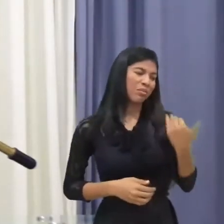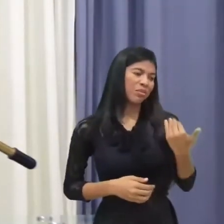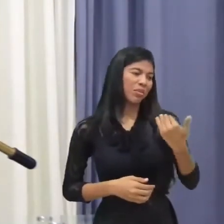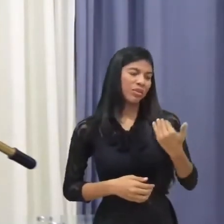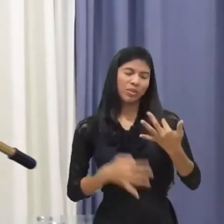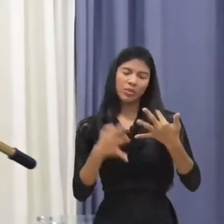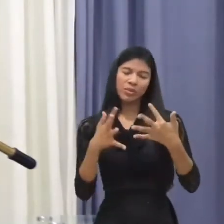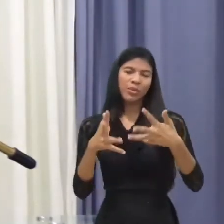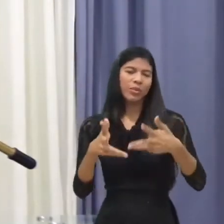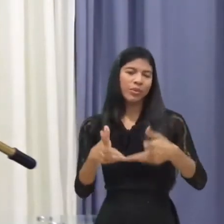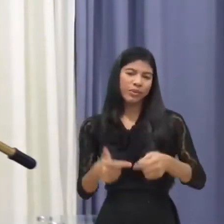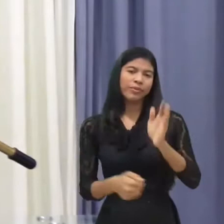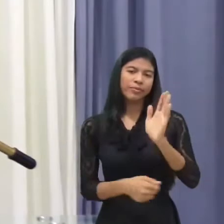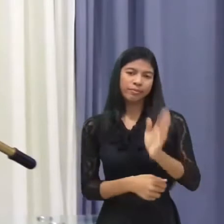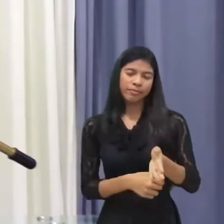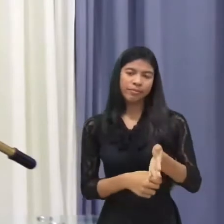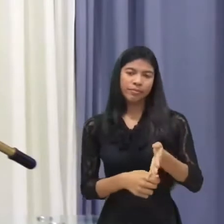nós.